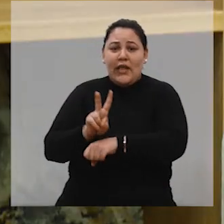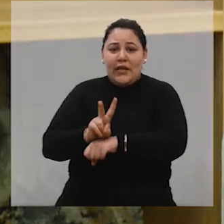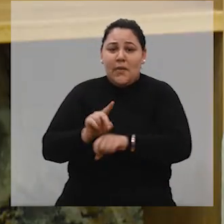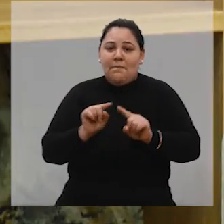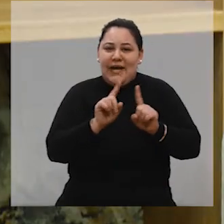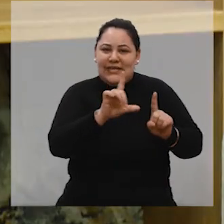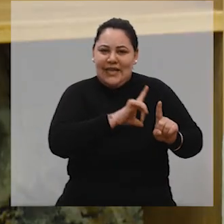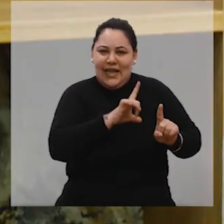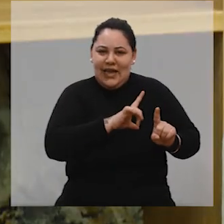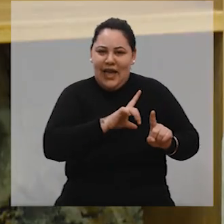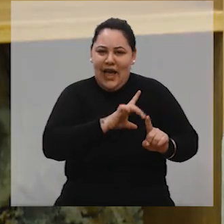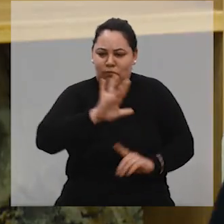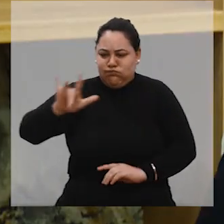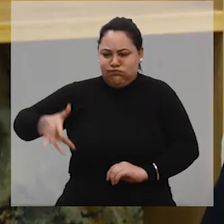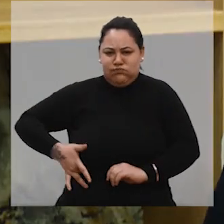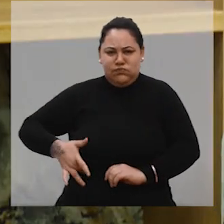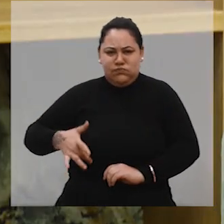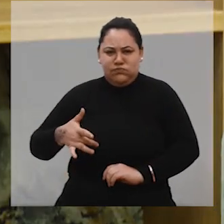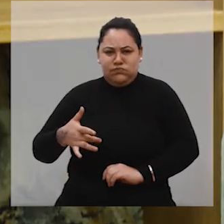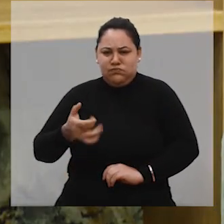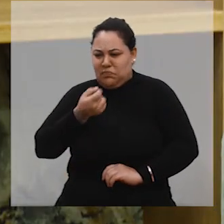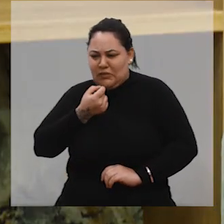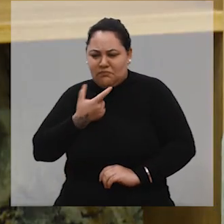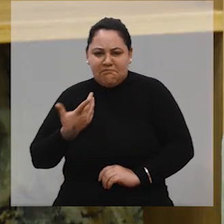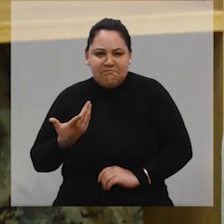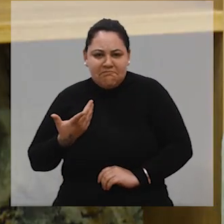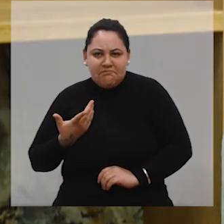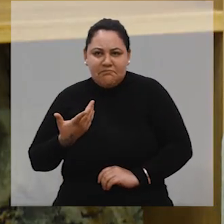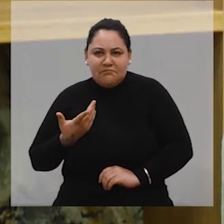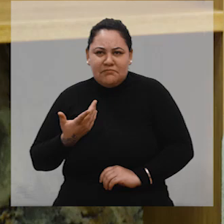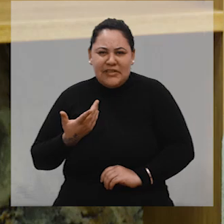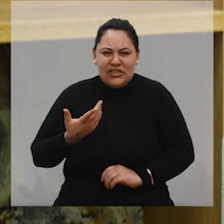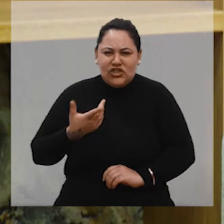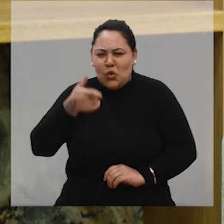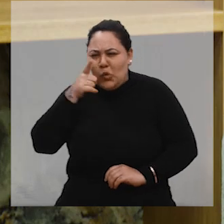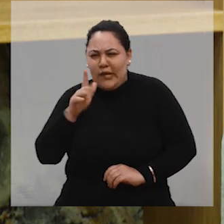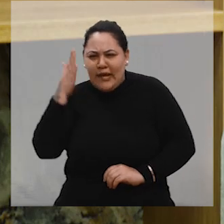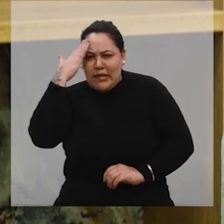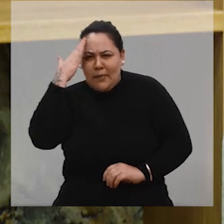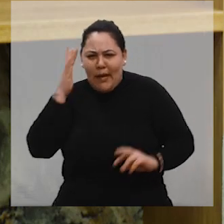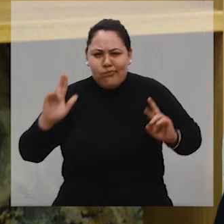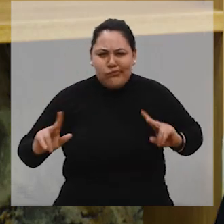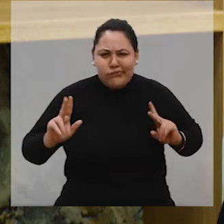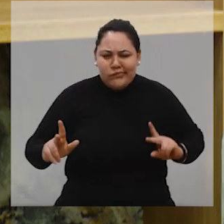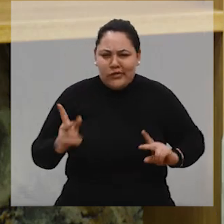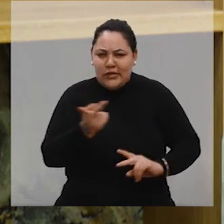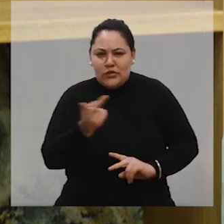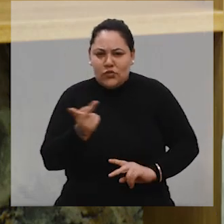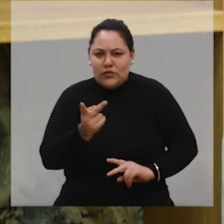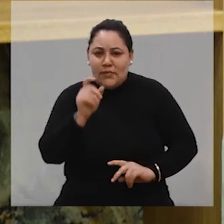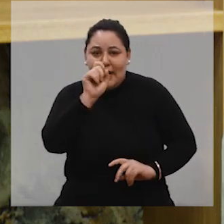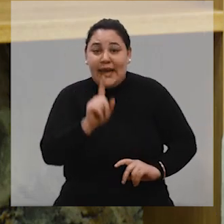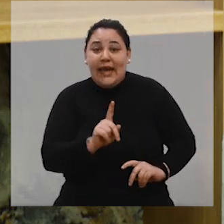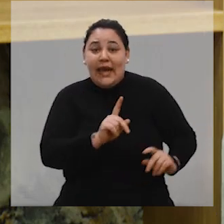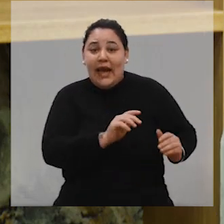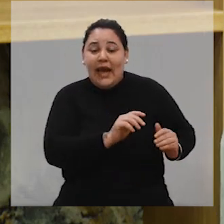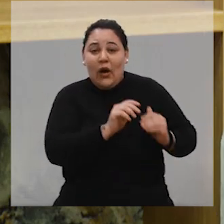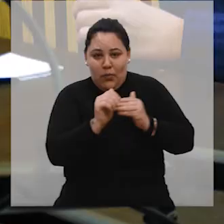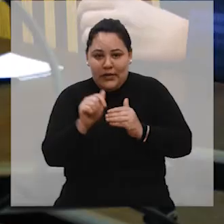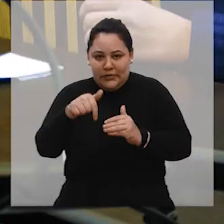a medicamentosa. Dá pra gente saber qual é a diferença entre uma e outra para quem está nos acompanhando, doutora